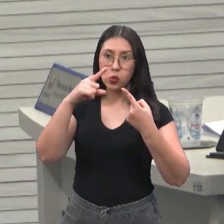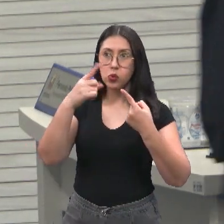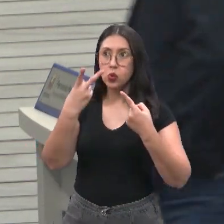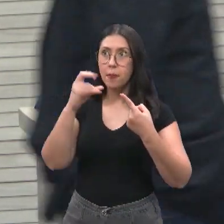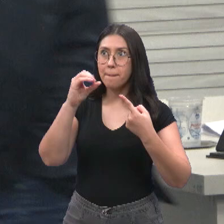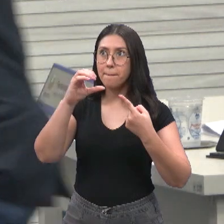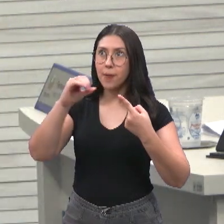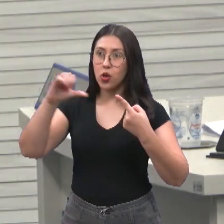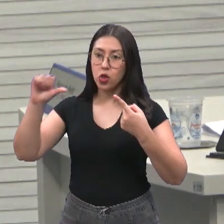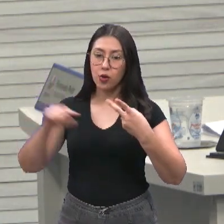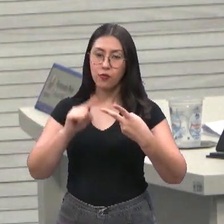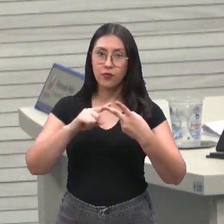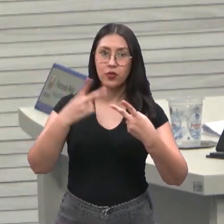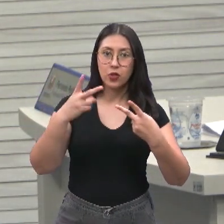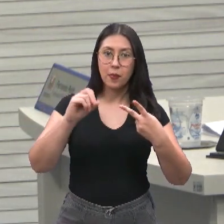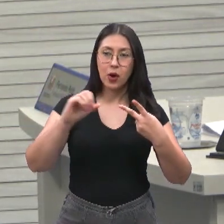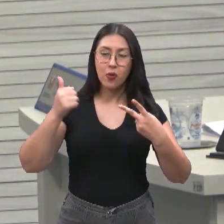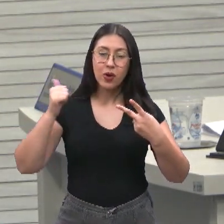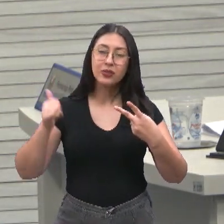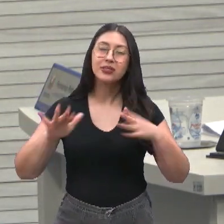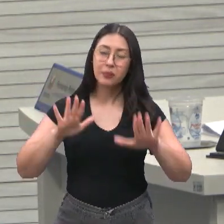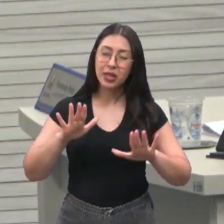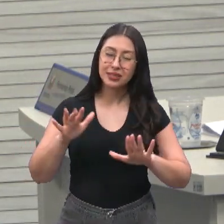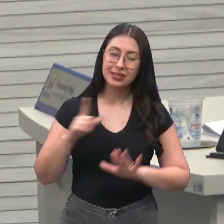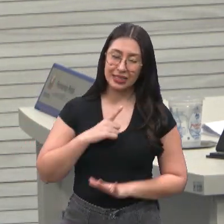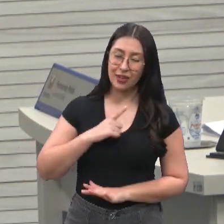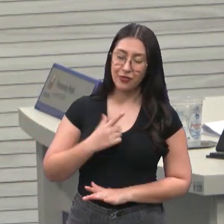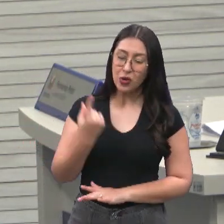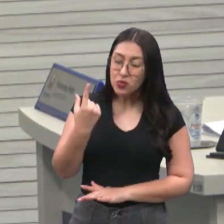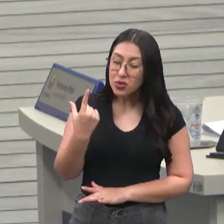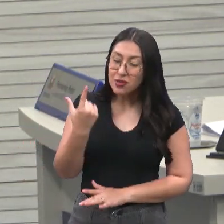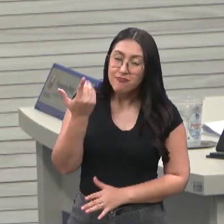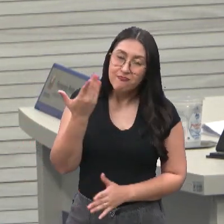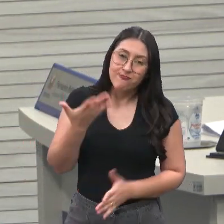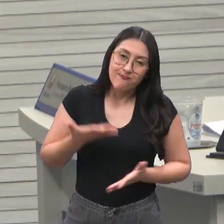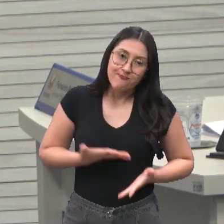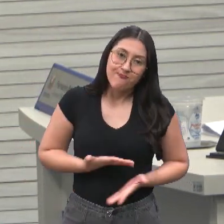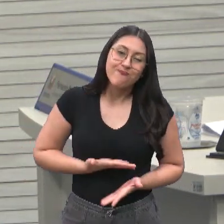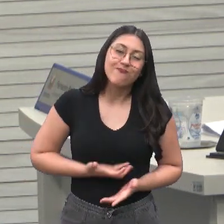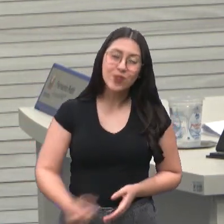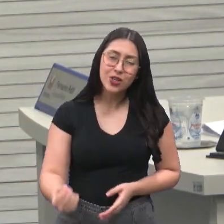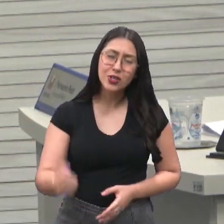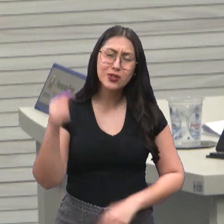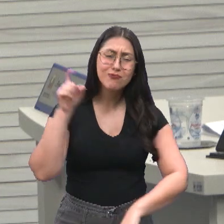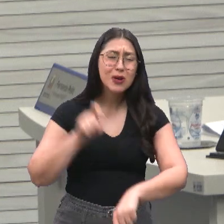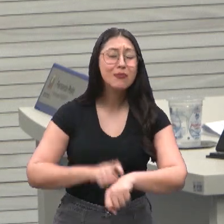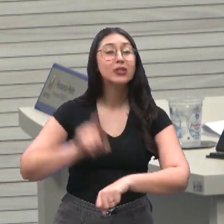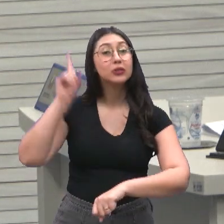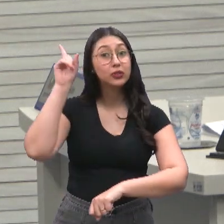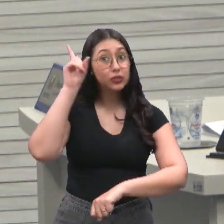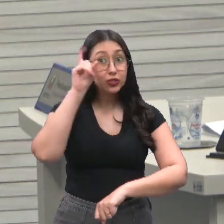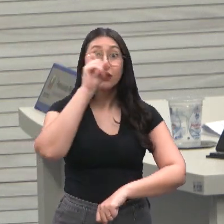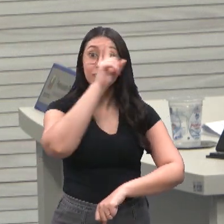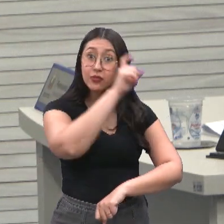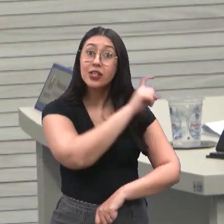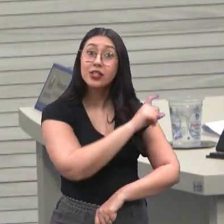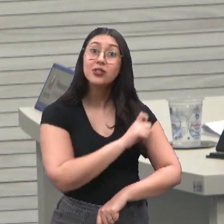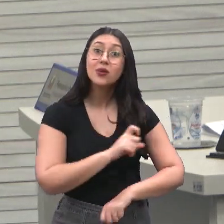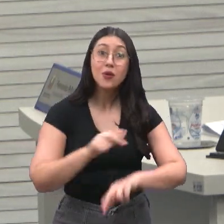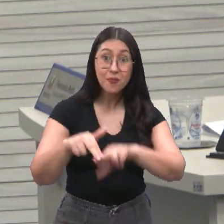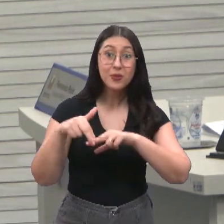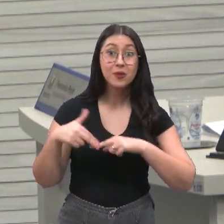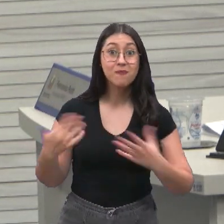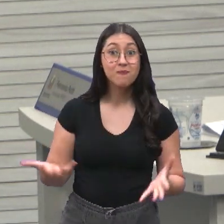mas nós tivemos essa perda e foi realmente um momento muito difícil das nossas vidas e isso também me motivou a